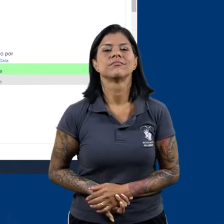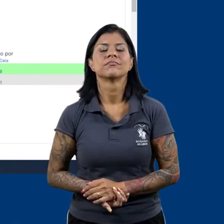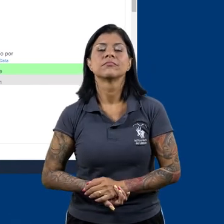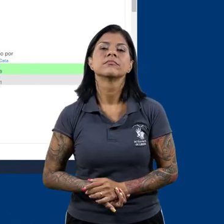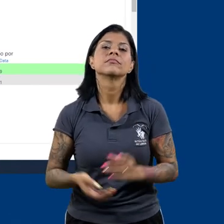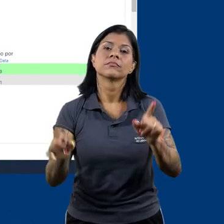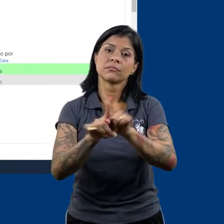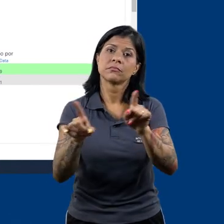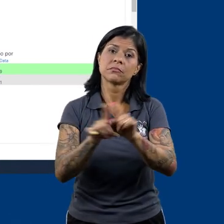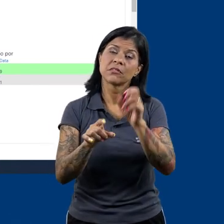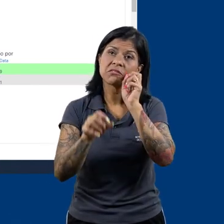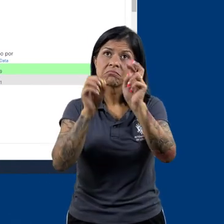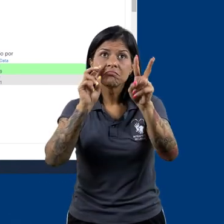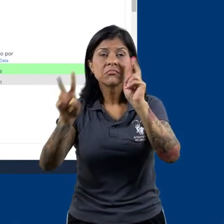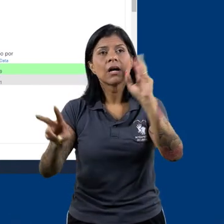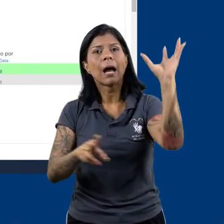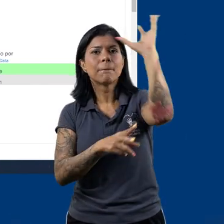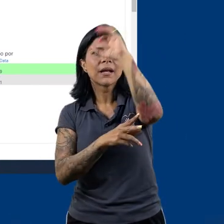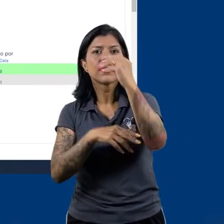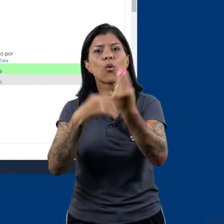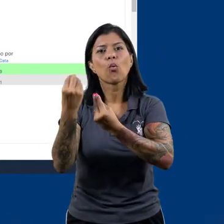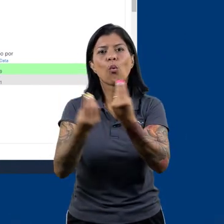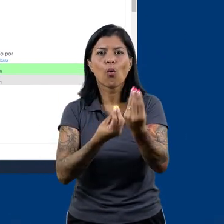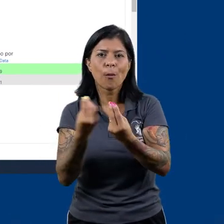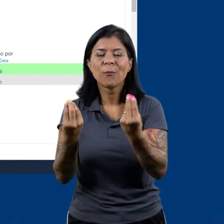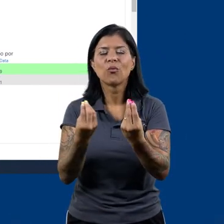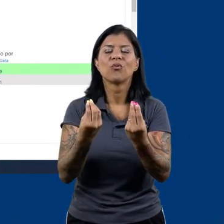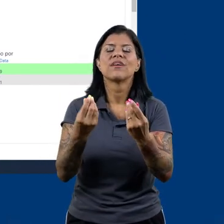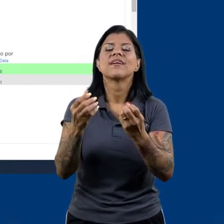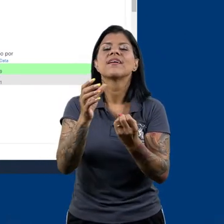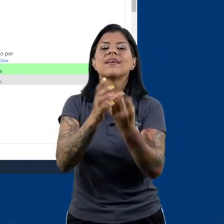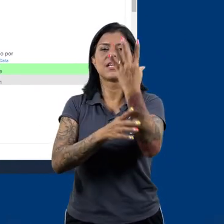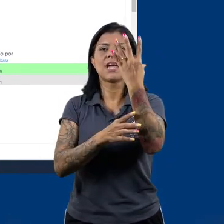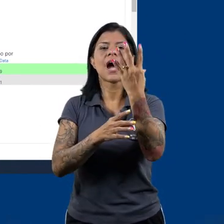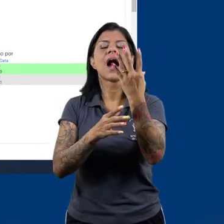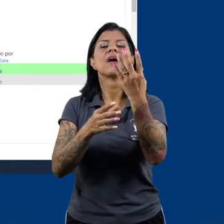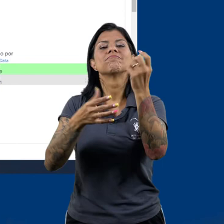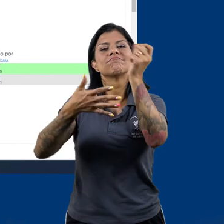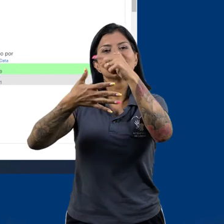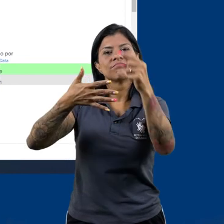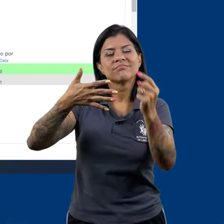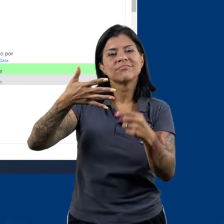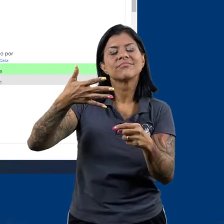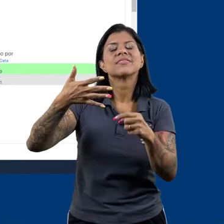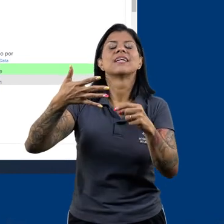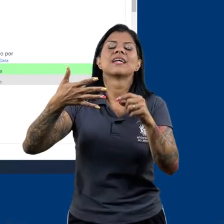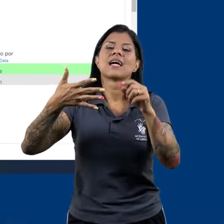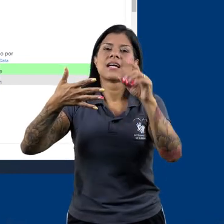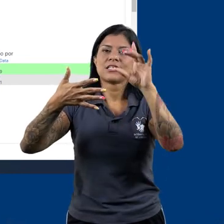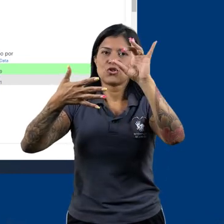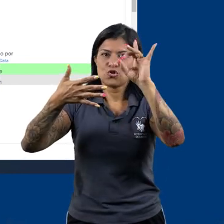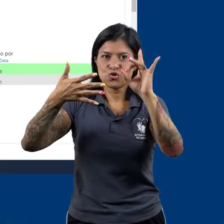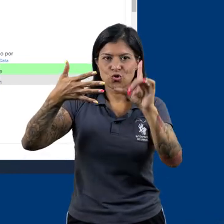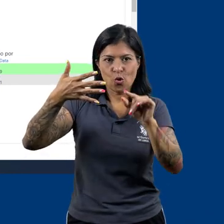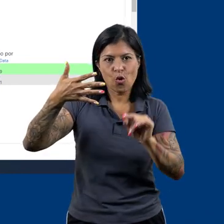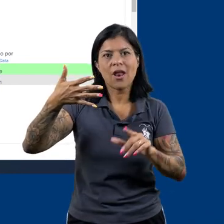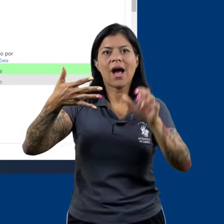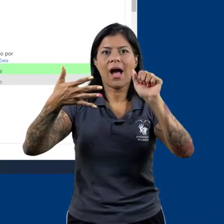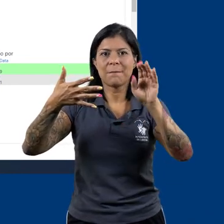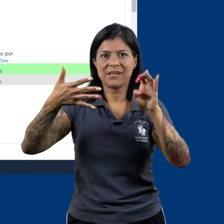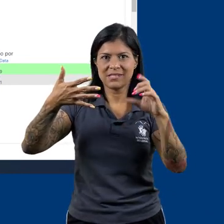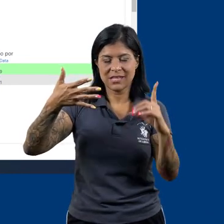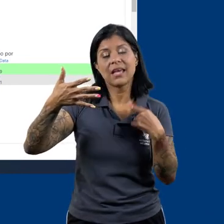a sessão de questões e um aprendizado sobre a criação das questões do tipo múltipla escolha